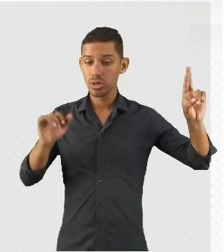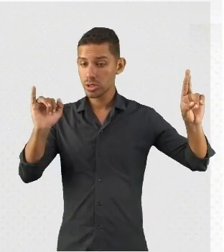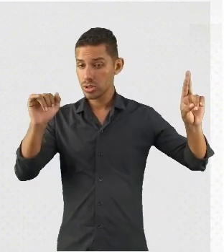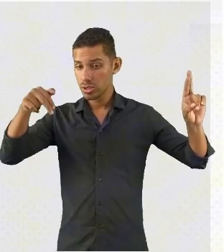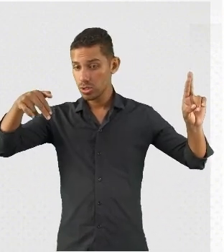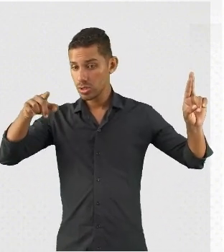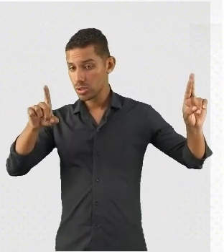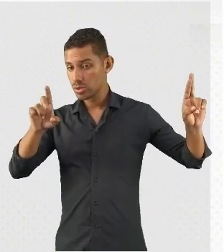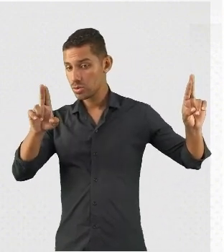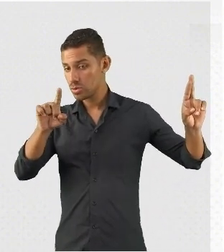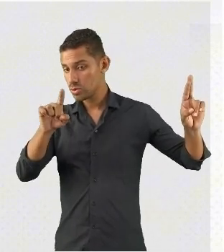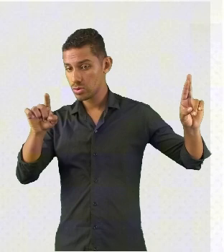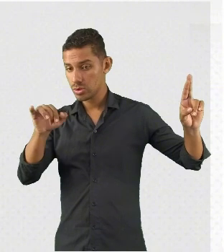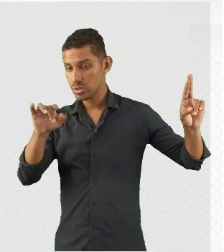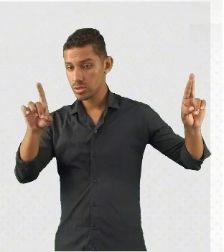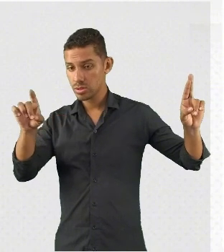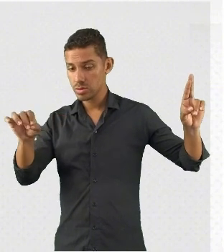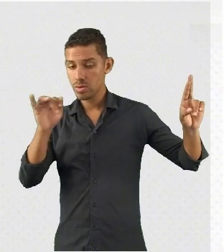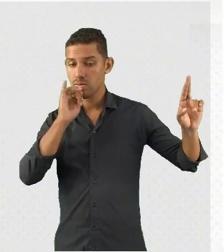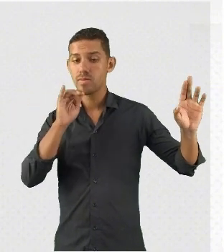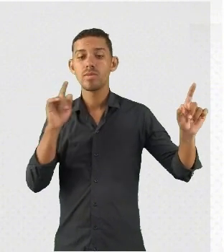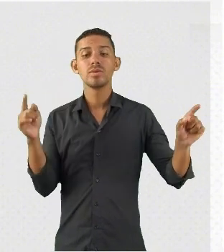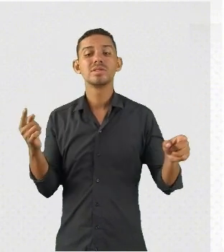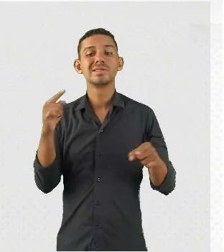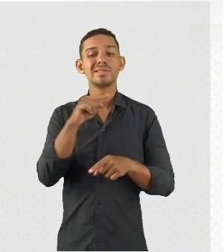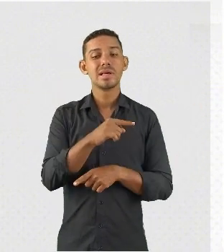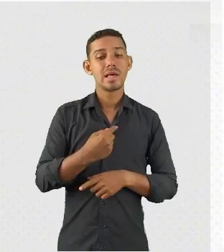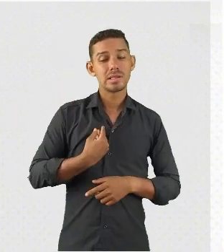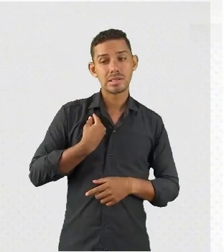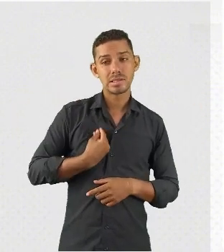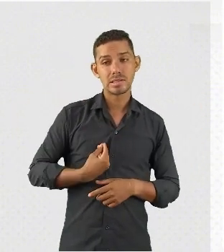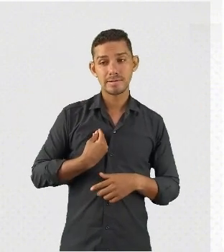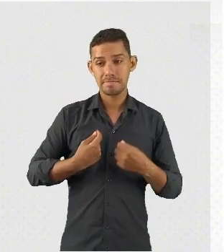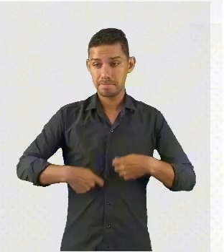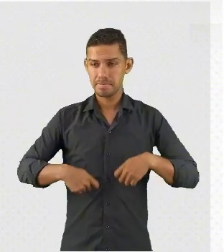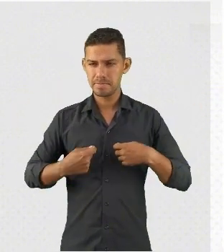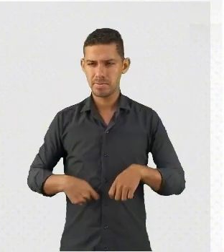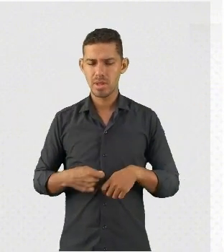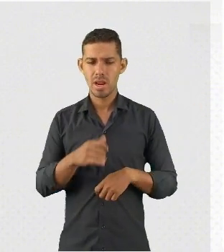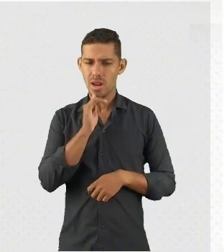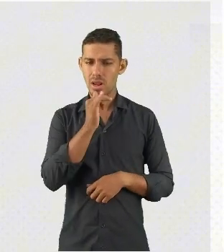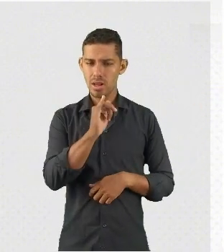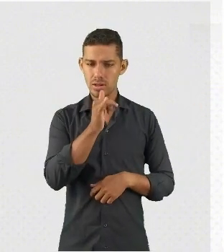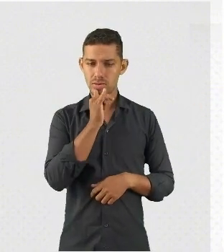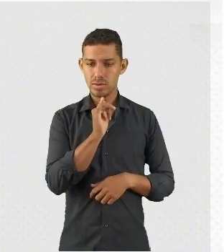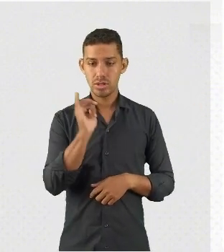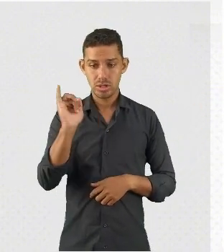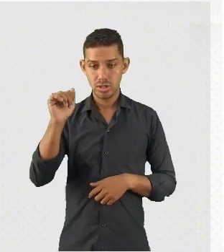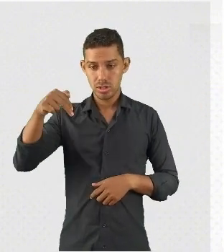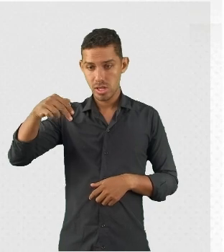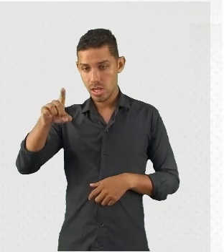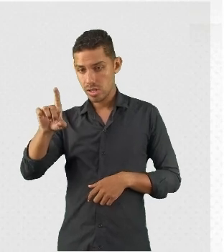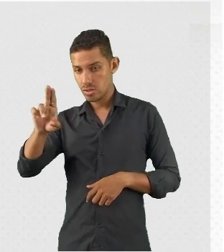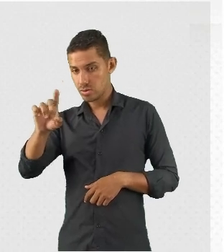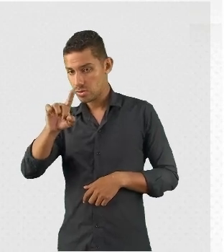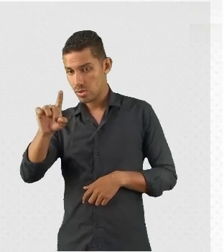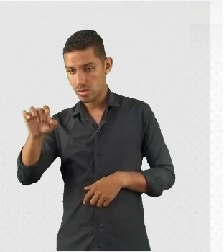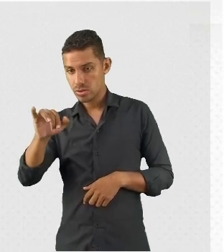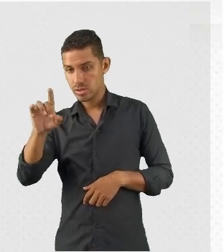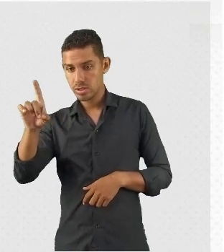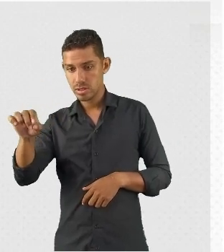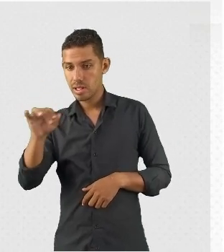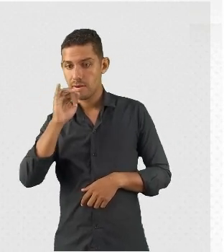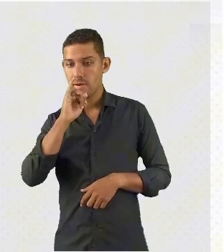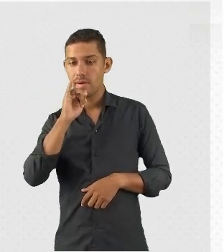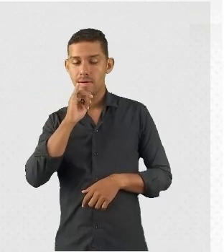das cargas do indutor faça com que os elétrons do corpo induzido movam-se em seu interior, ocorrendo